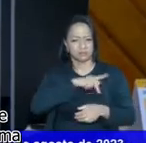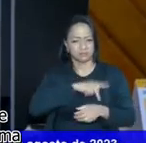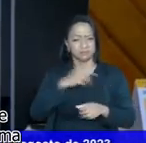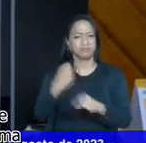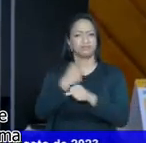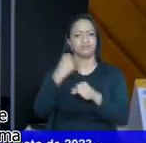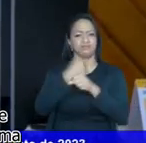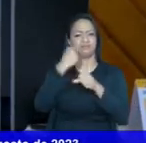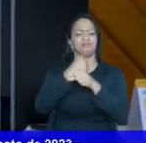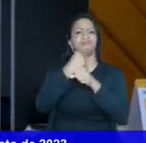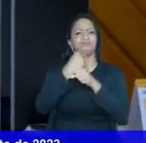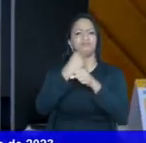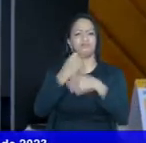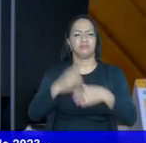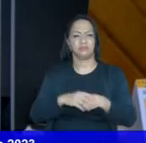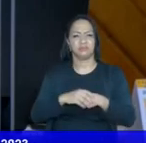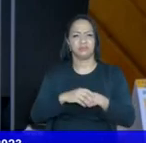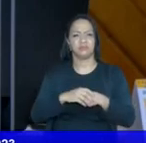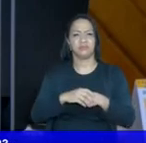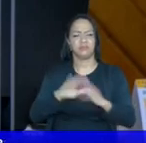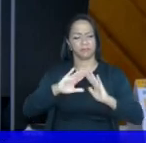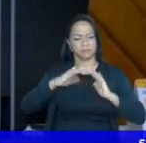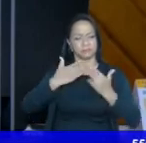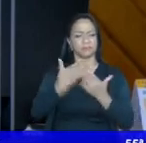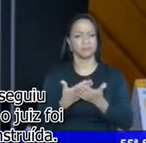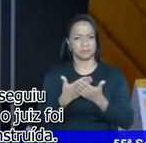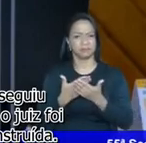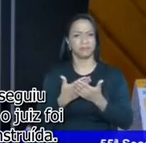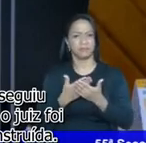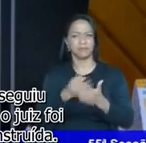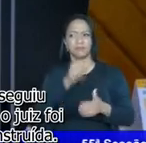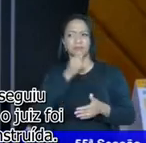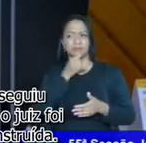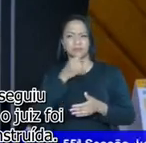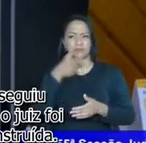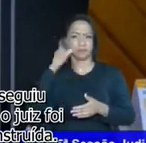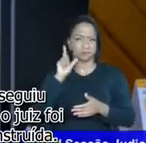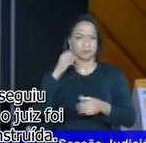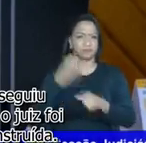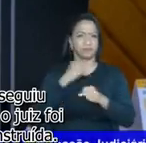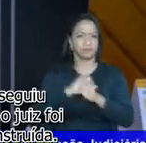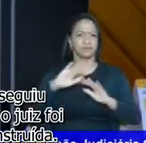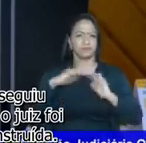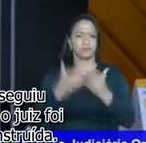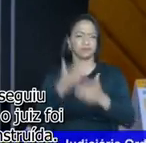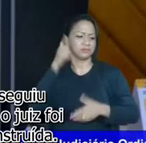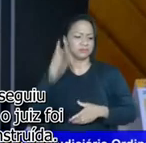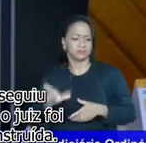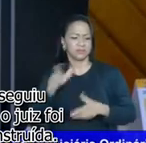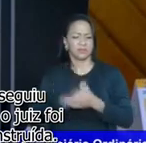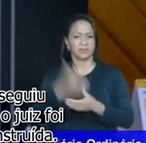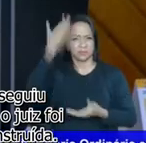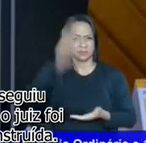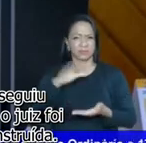constrói uma escola, no exemplo citado ontem, construiu uma escola, não conseguiu prestar